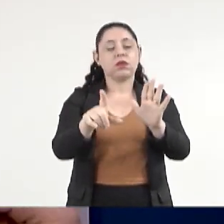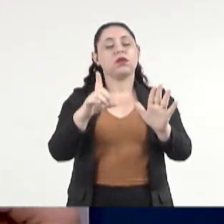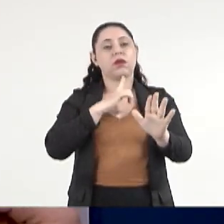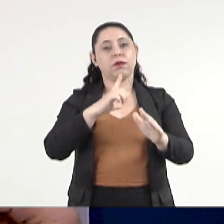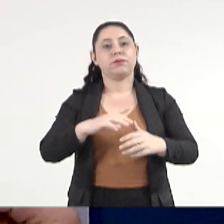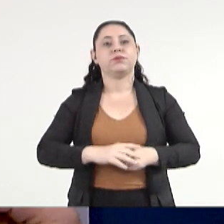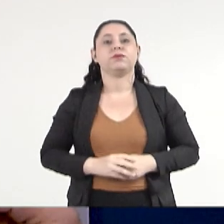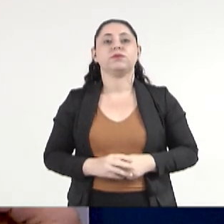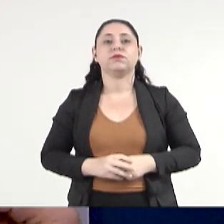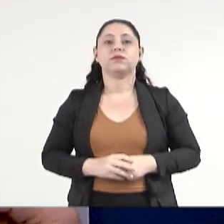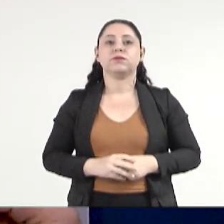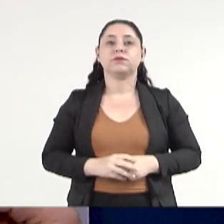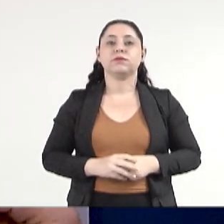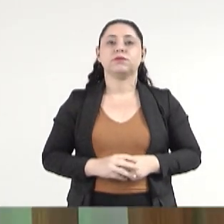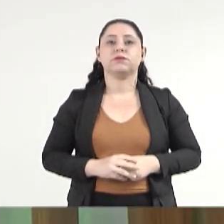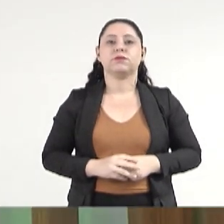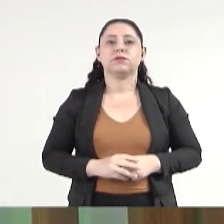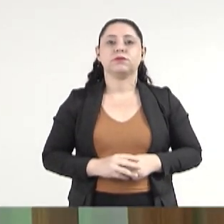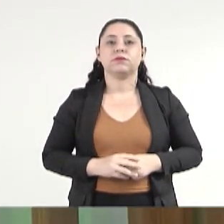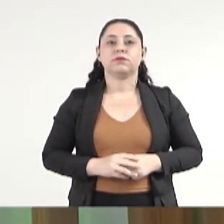trouxe.